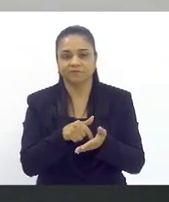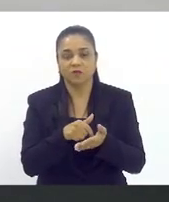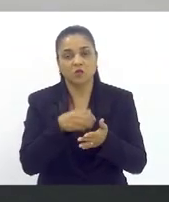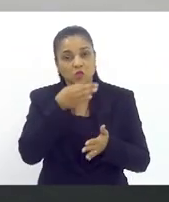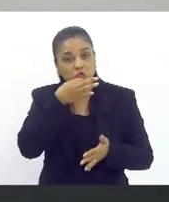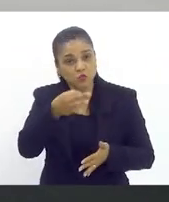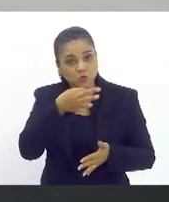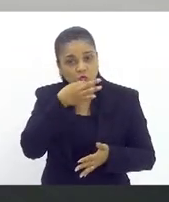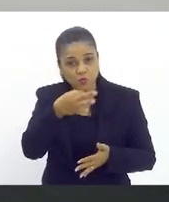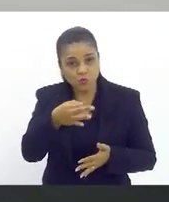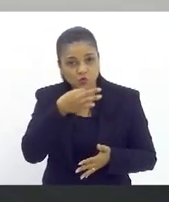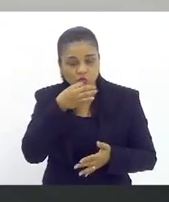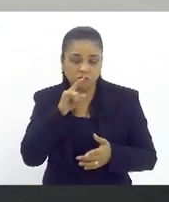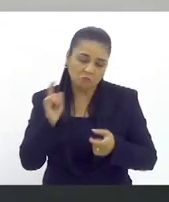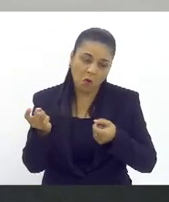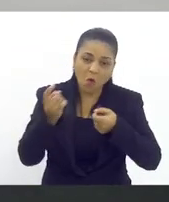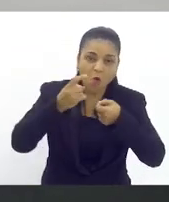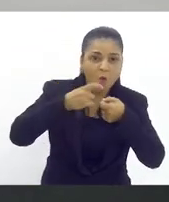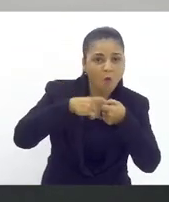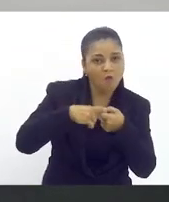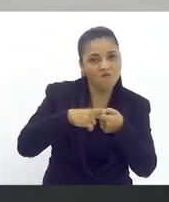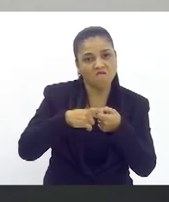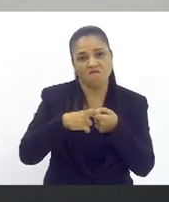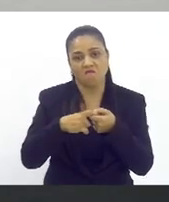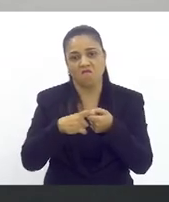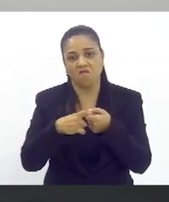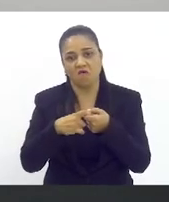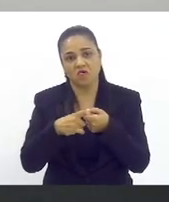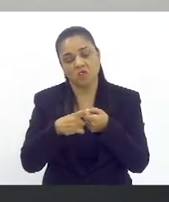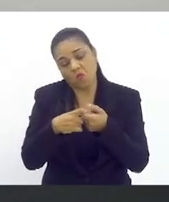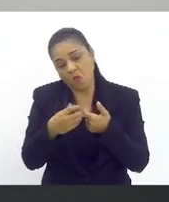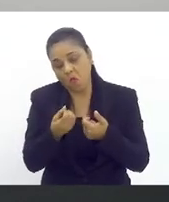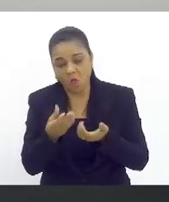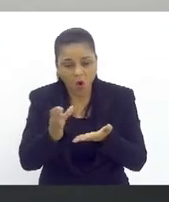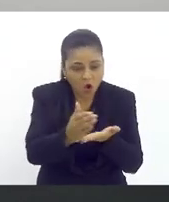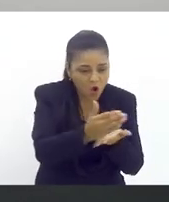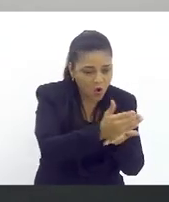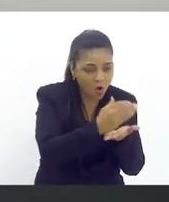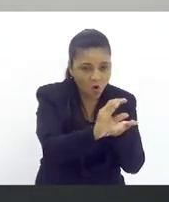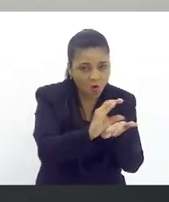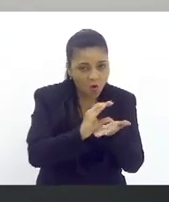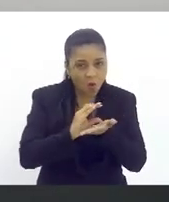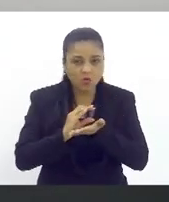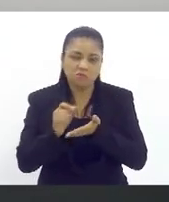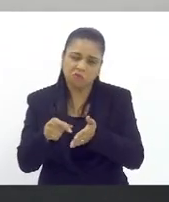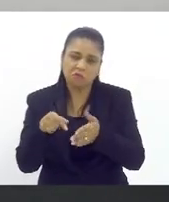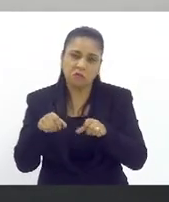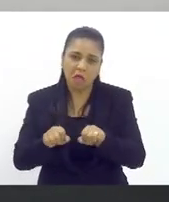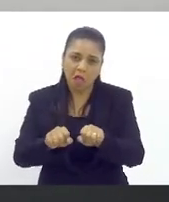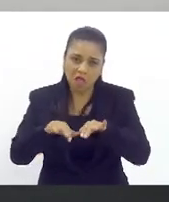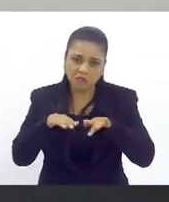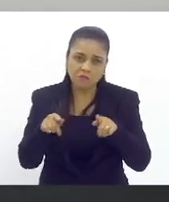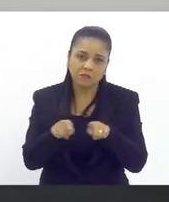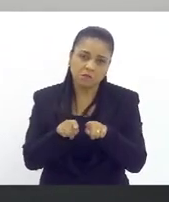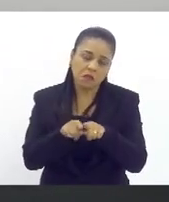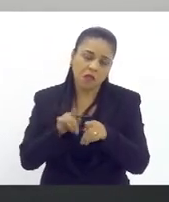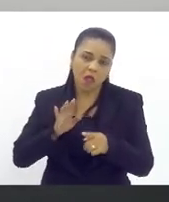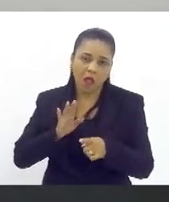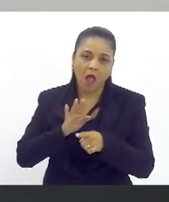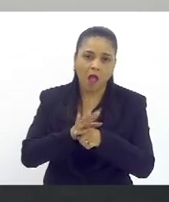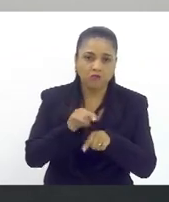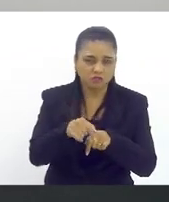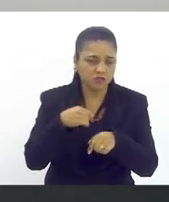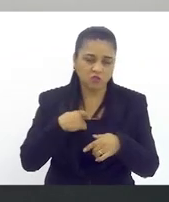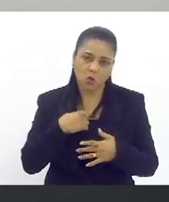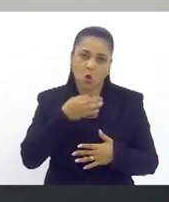algum tipo de convênio a gente tem que ver se a gente consegue um orçamento que Assembleia possa ajudar também porque aqui a gente não tá naquela posição